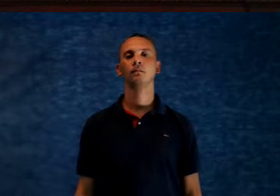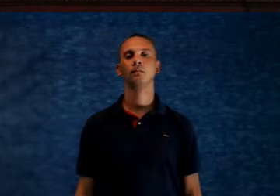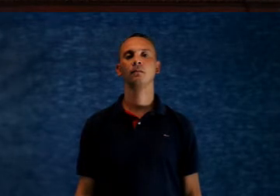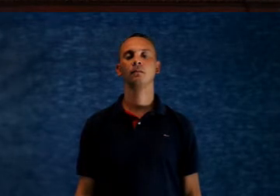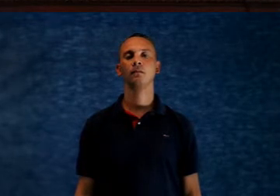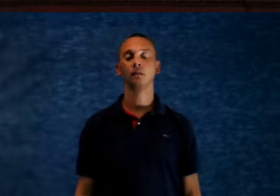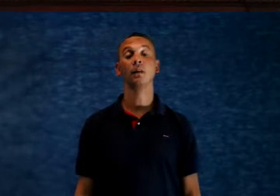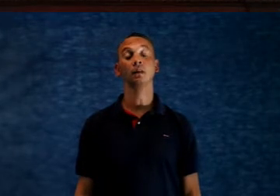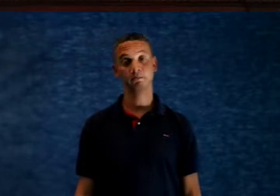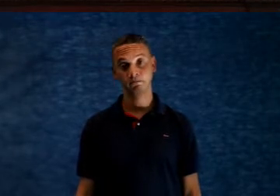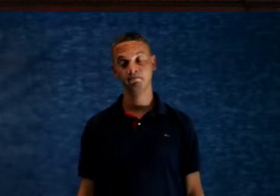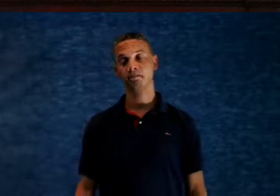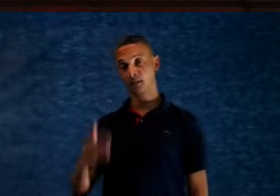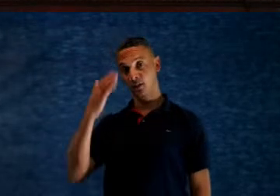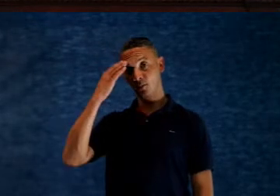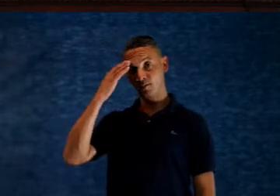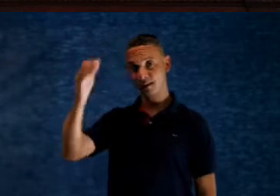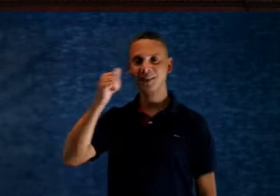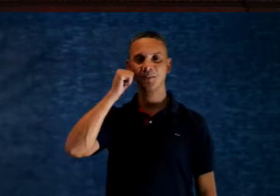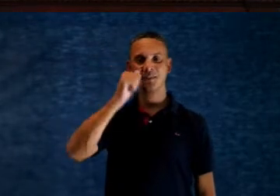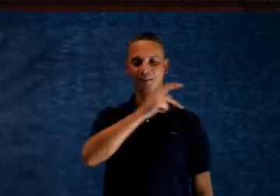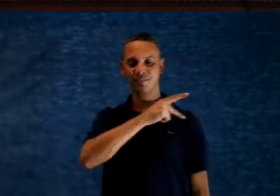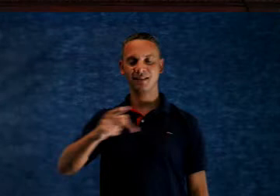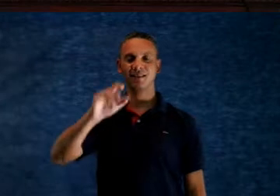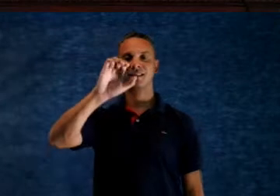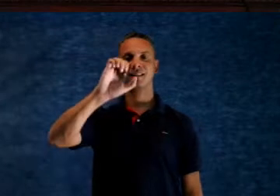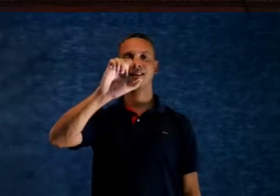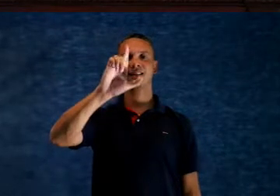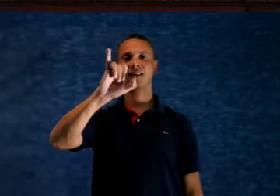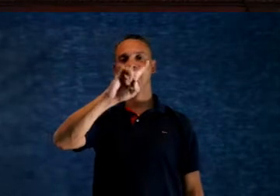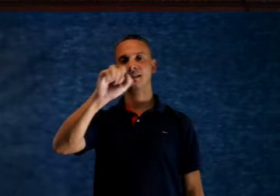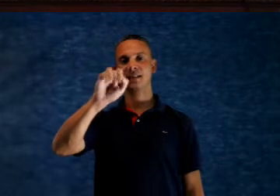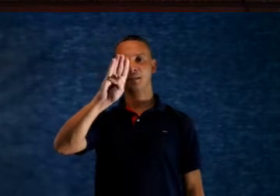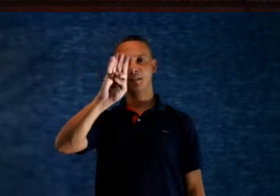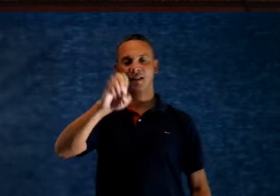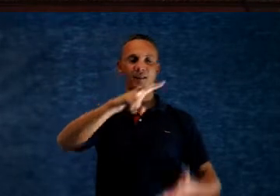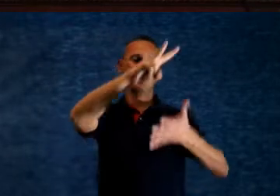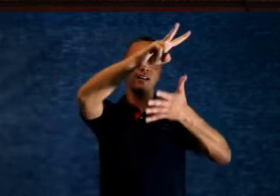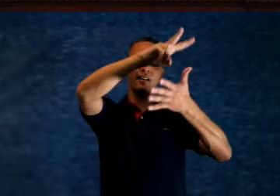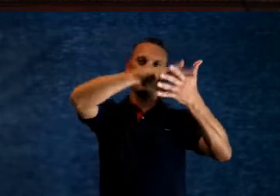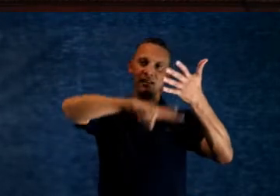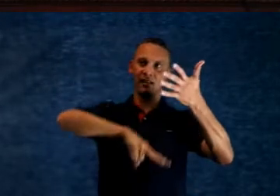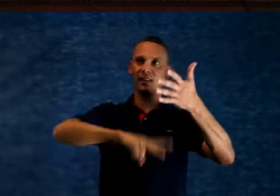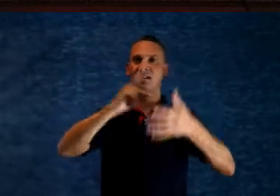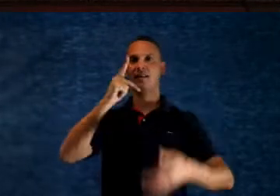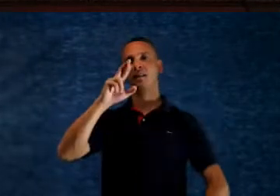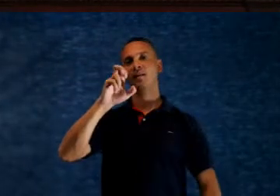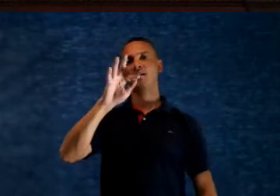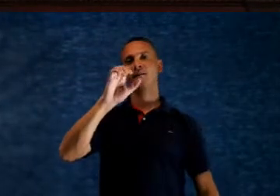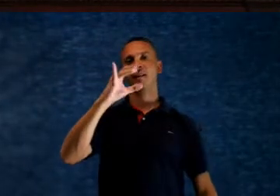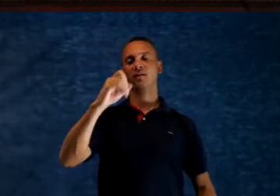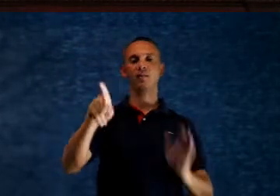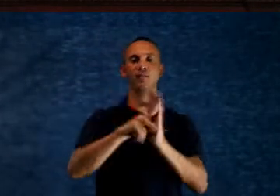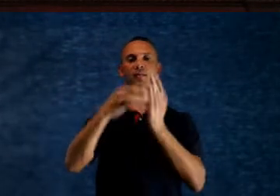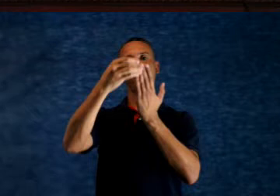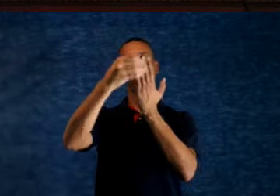ok. Muito obrigado, presidente Elizabeth Renault, pela bela leitura de seu substancioso prefácio